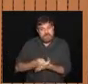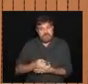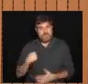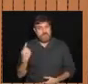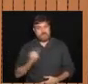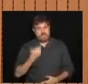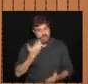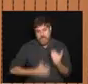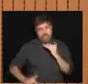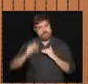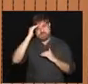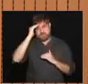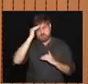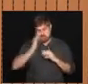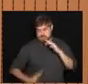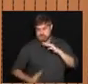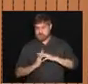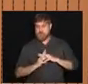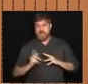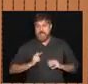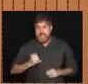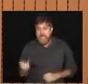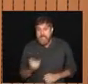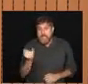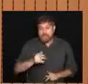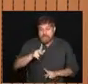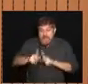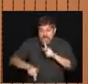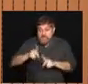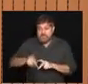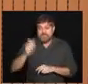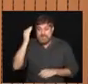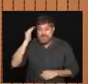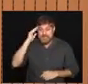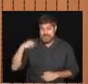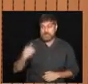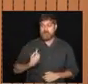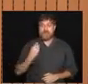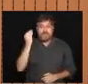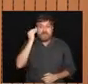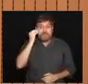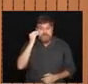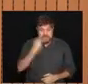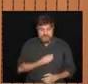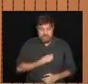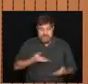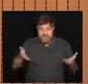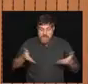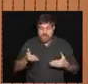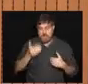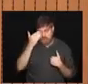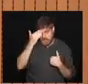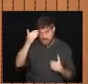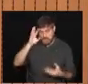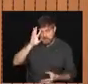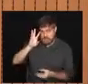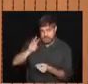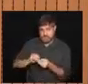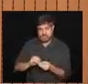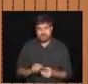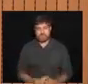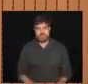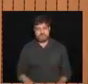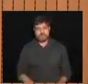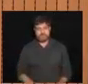estamos exagerando. É importante que a população entenda o que a gente está vivendo. Muito obrigada. Obrigado, eu acho que era